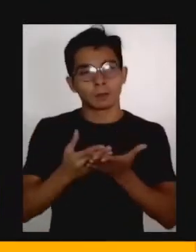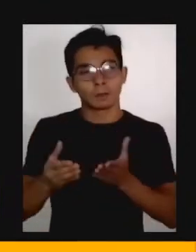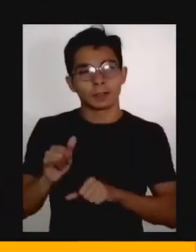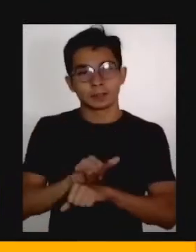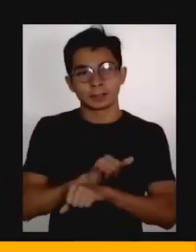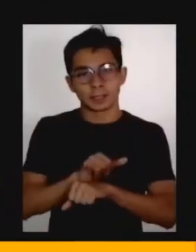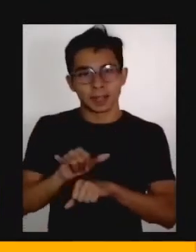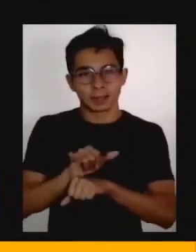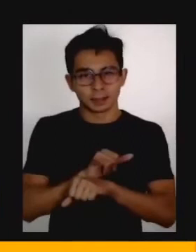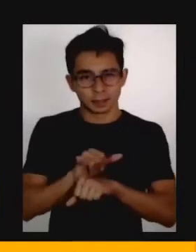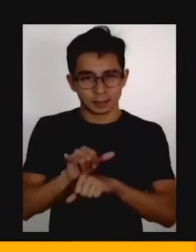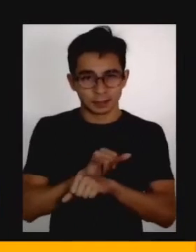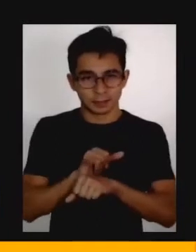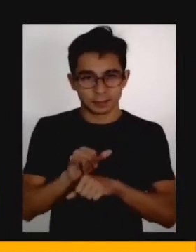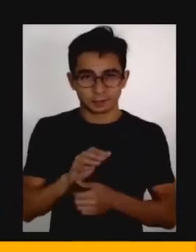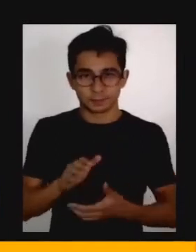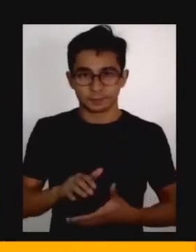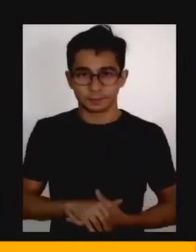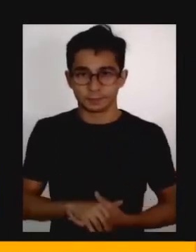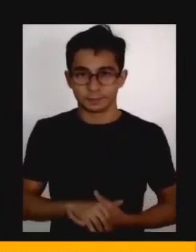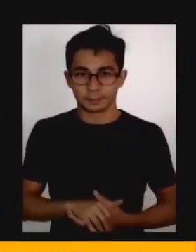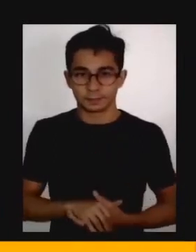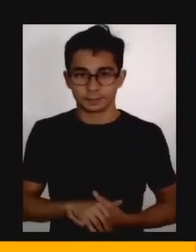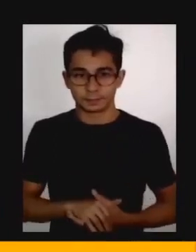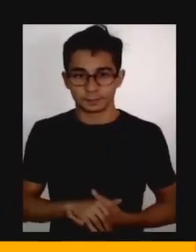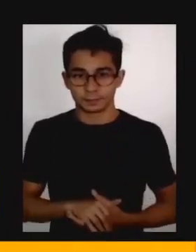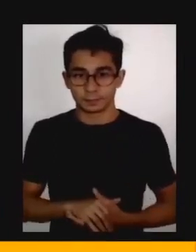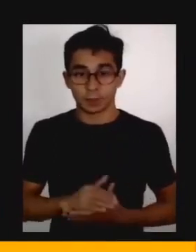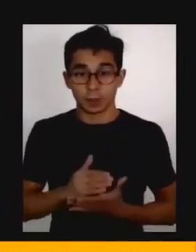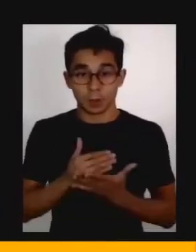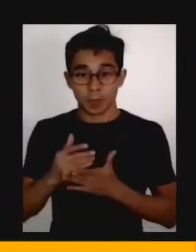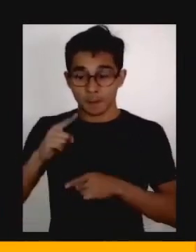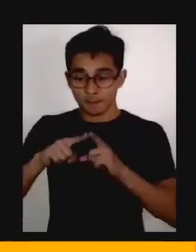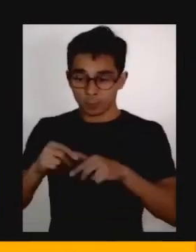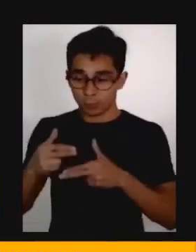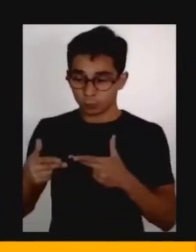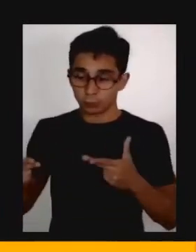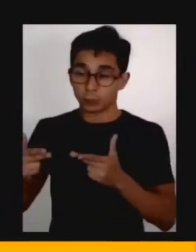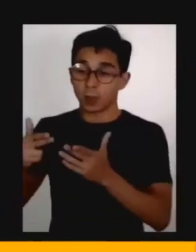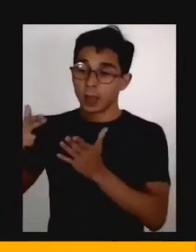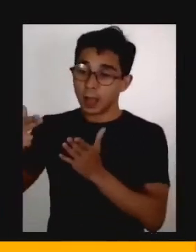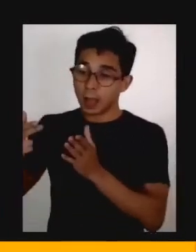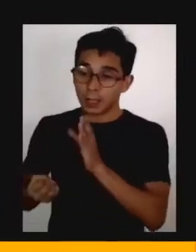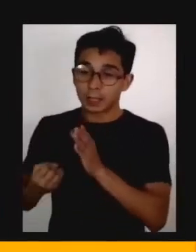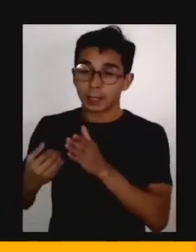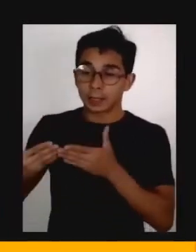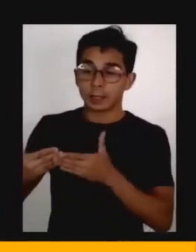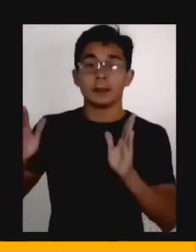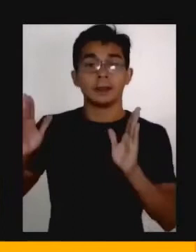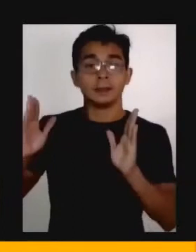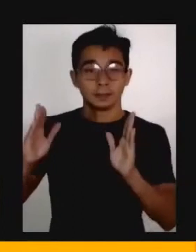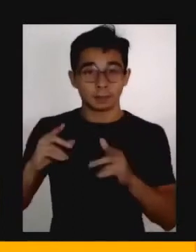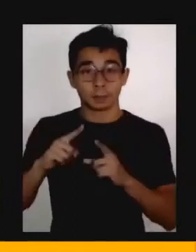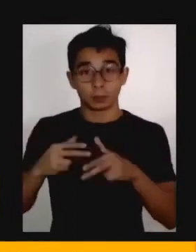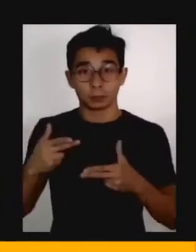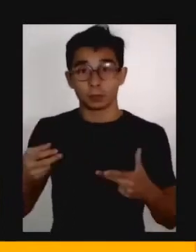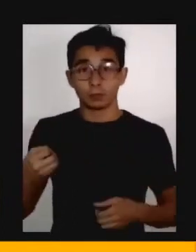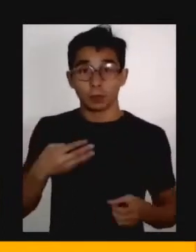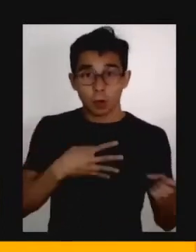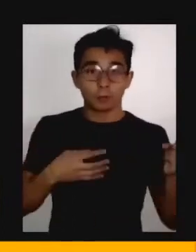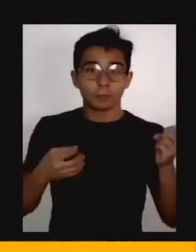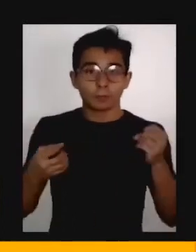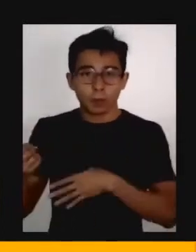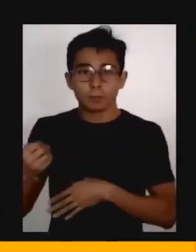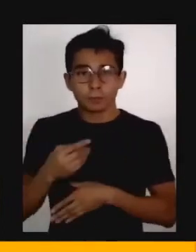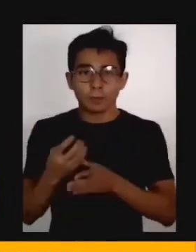funciona esse loop, que vem do lançamento de produtos, né, dos produtos inovadores que a gente traz para o mercado sempre, e